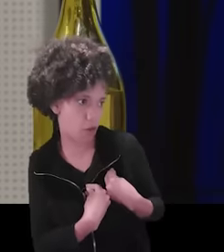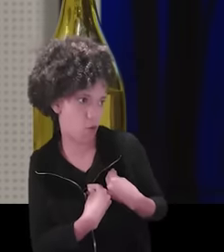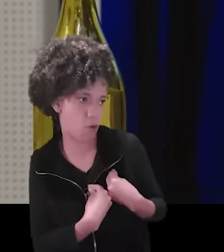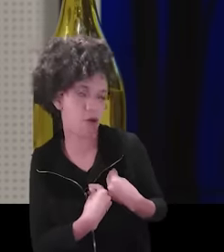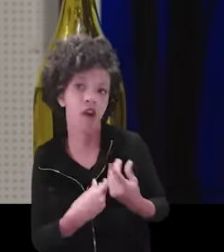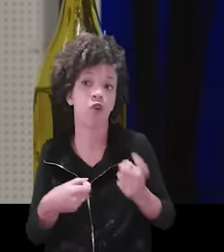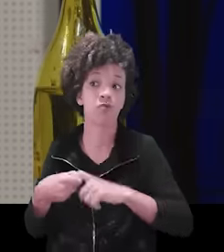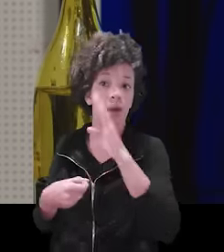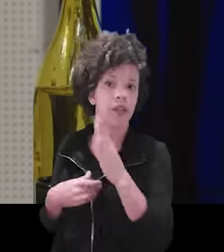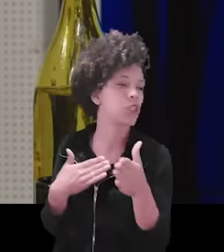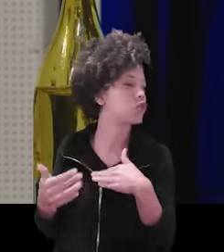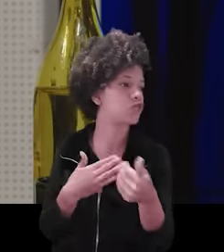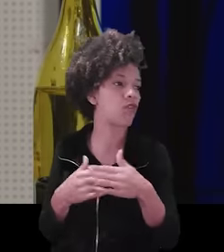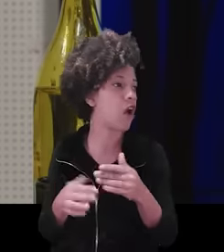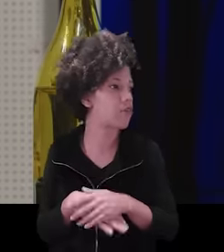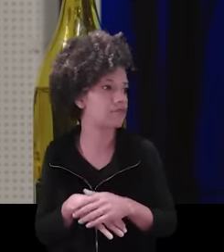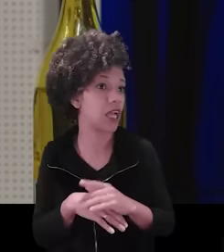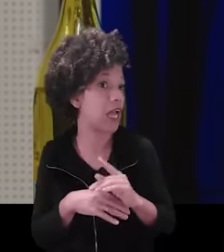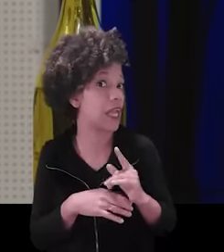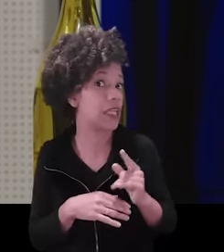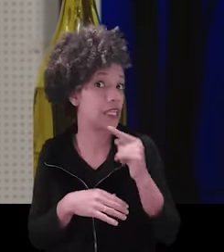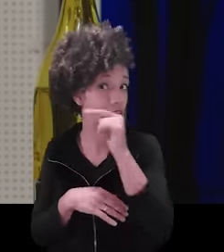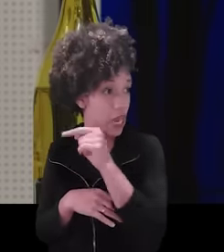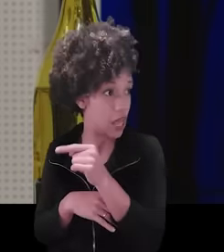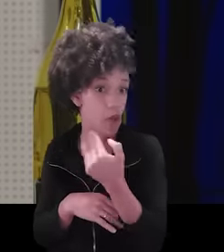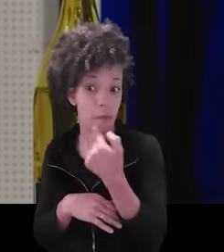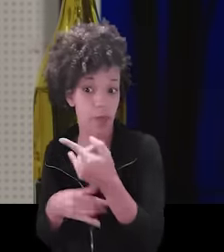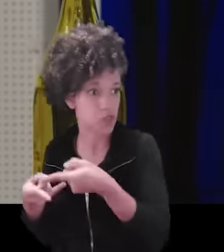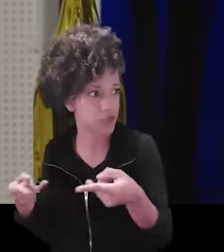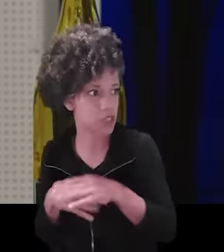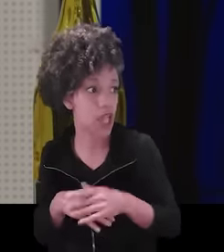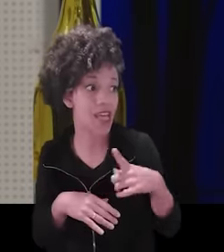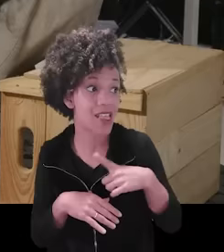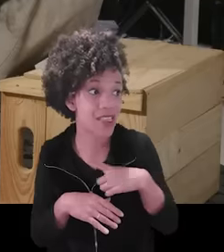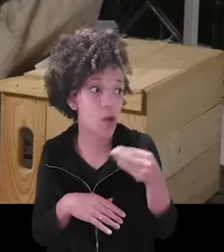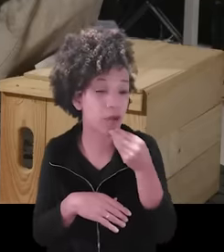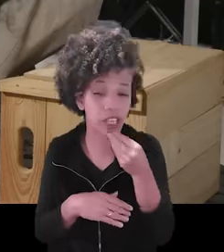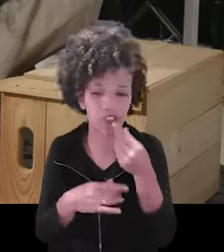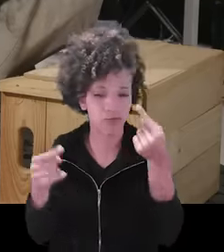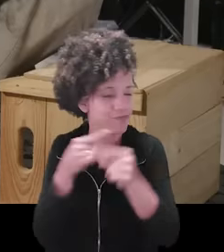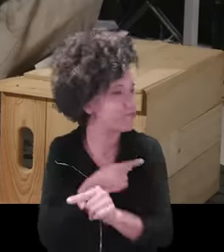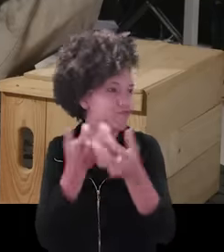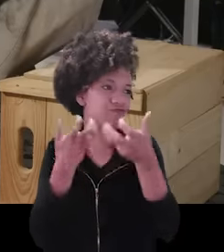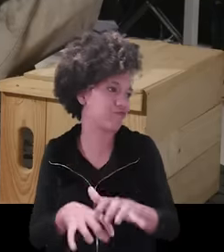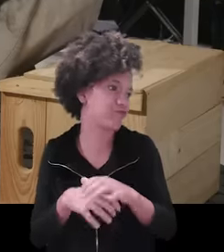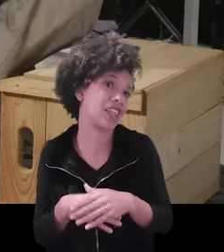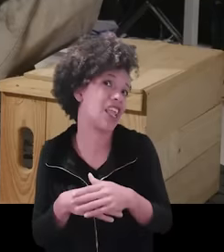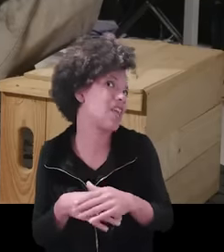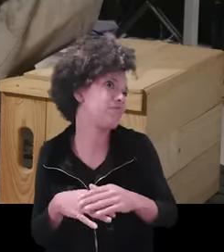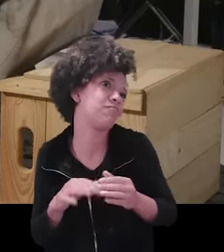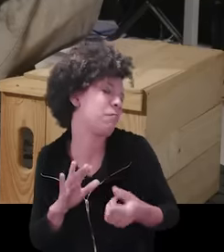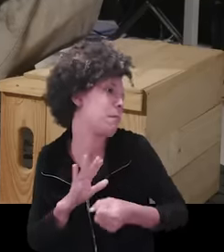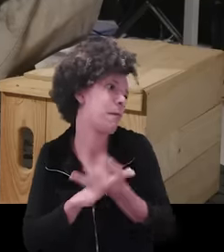deram lá eu vou voltar para o Brasil de qualquer forma e lá eu dou entrada no visto a chance de ser negada é muito grande então